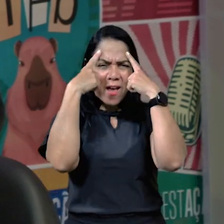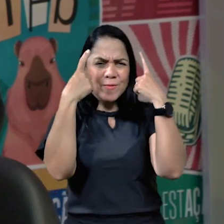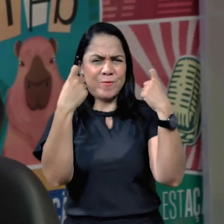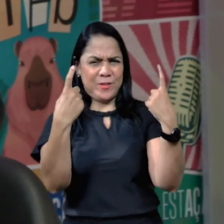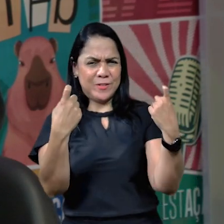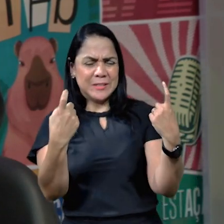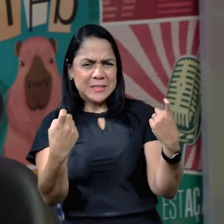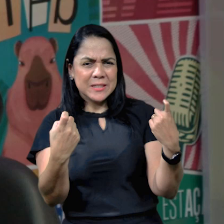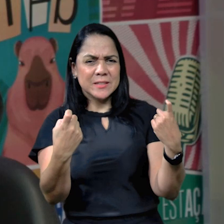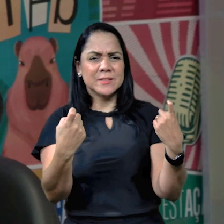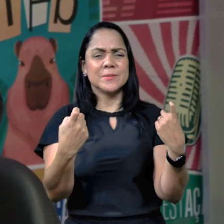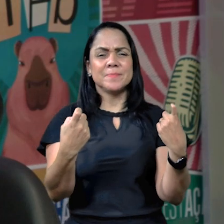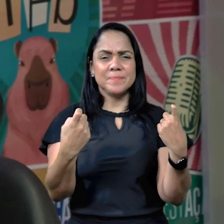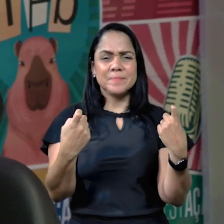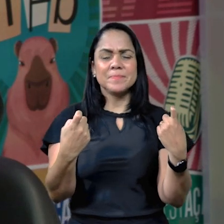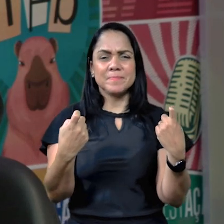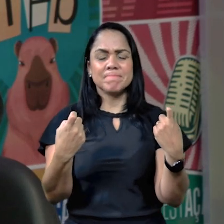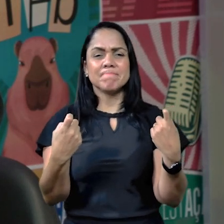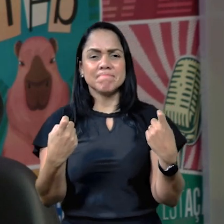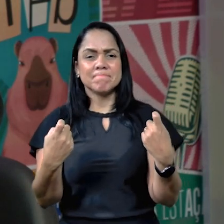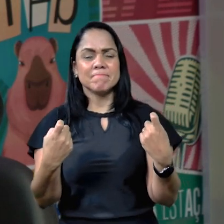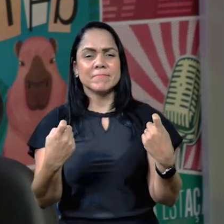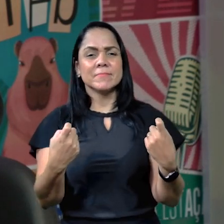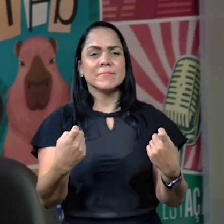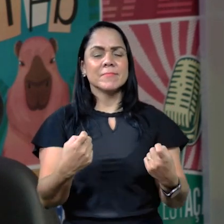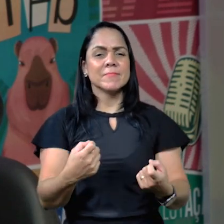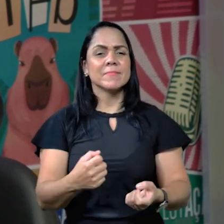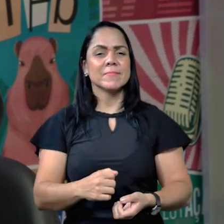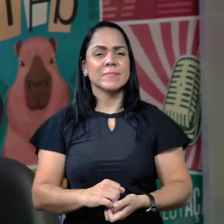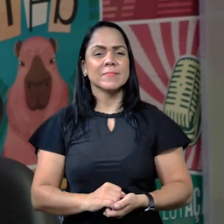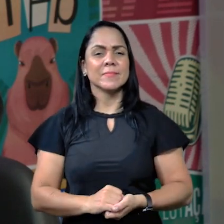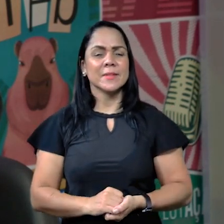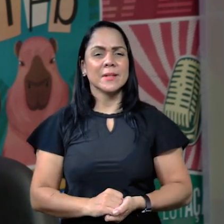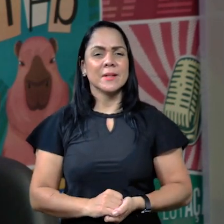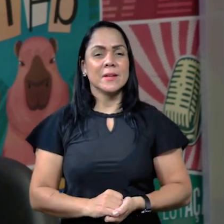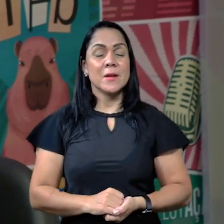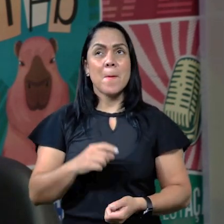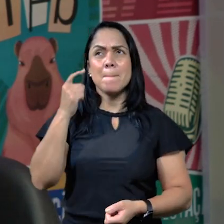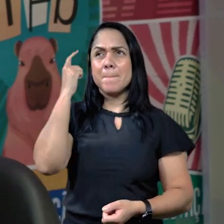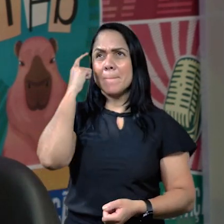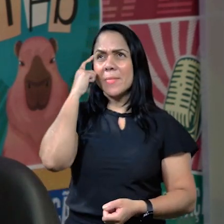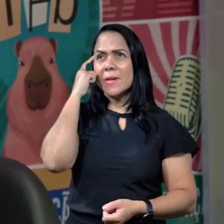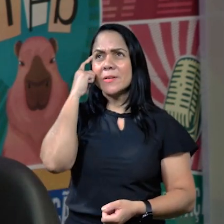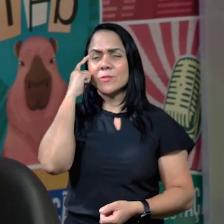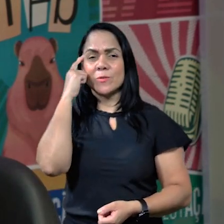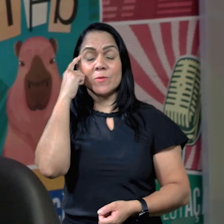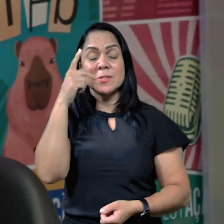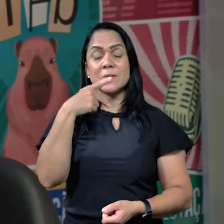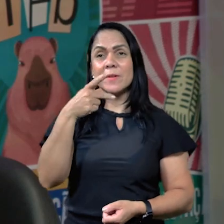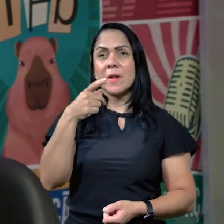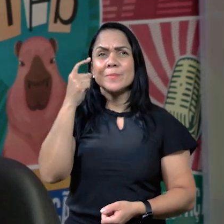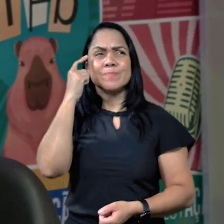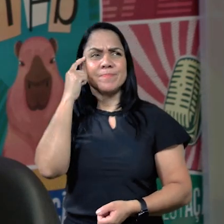violento, né? Sim, É, e, e eu fico aqui pensando, sabe, assim, enquanto você tava falando, eu tava aqui,